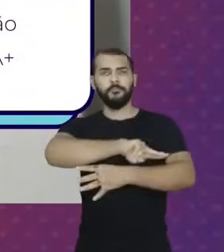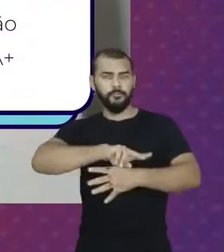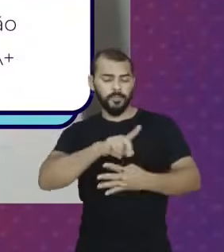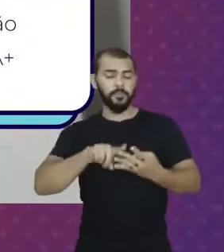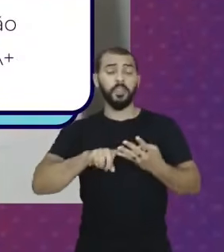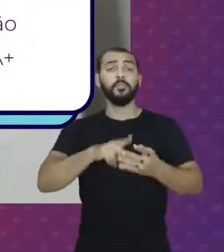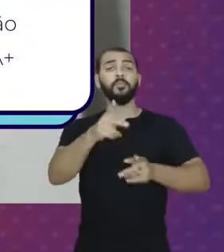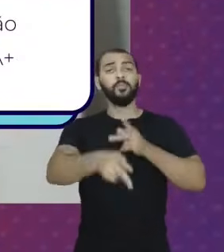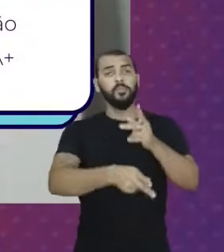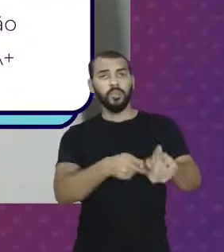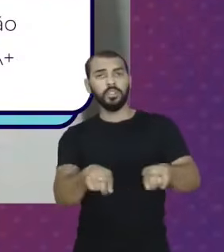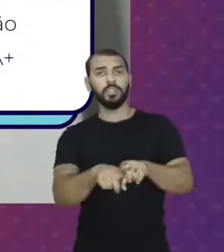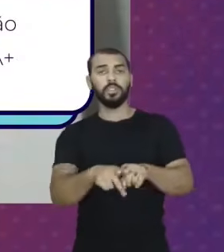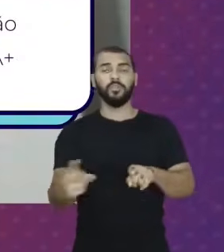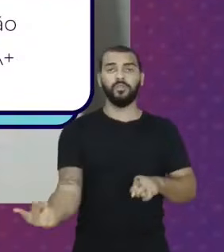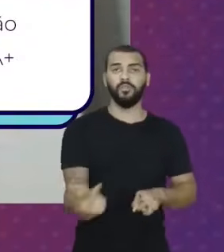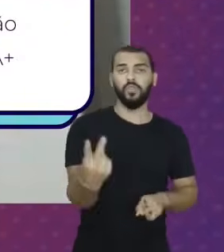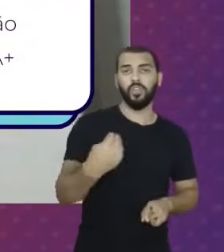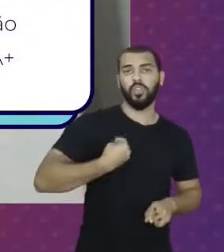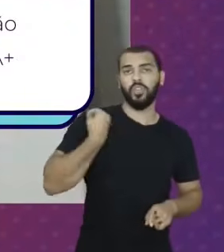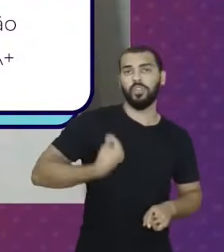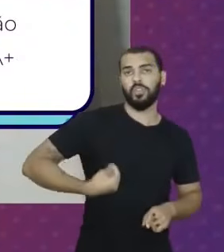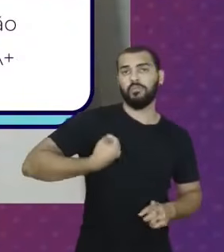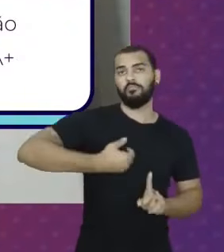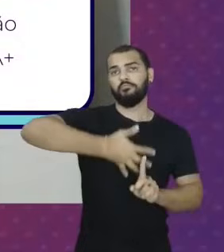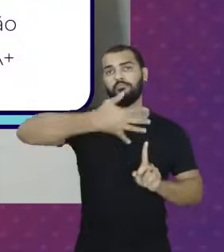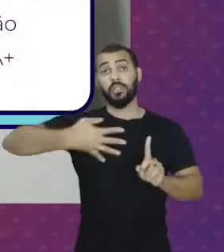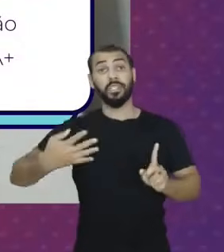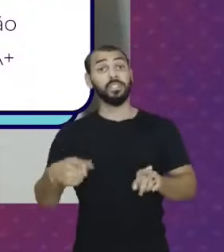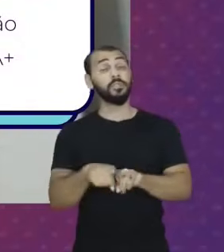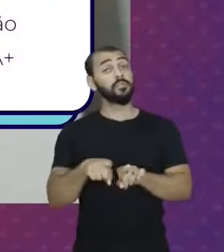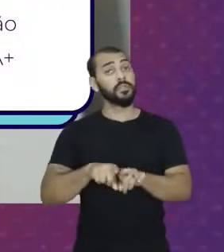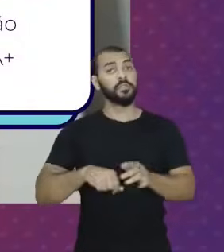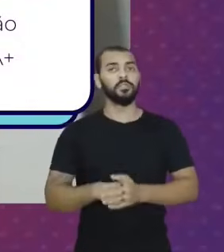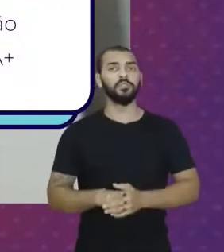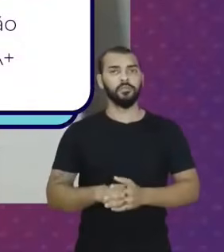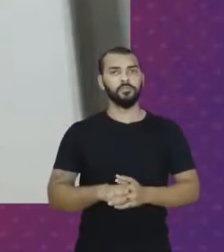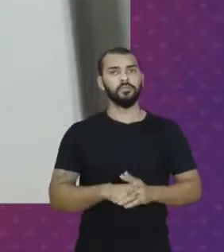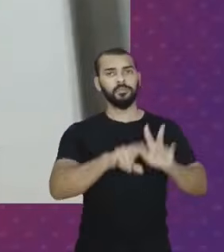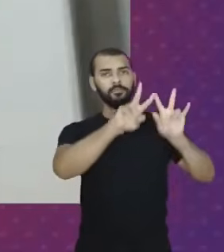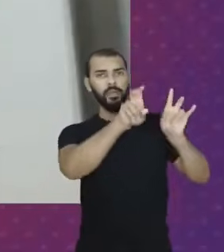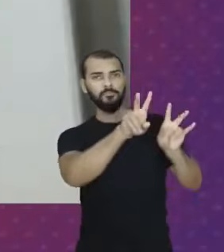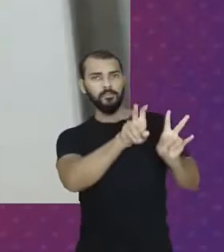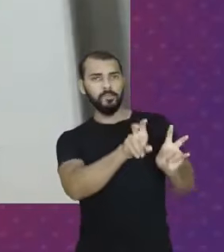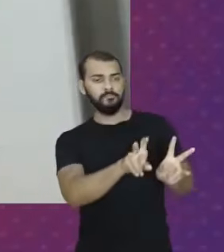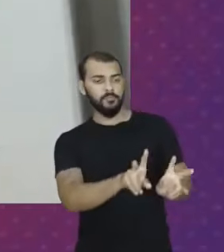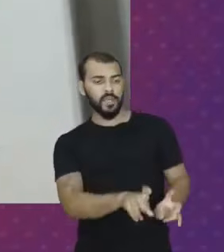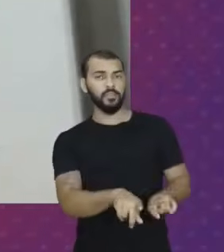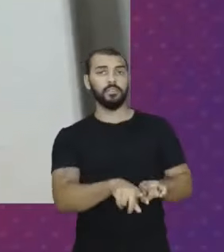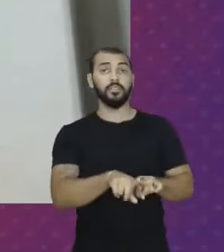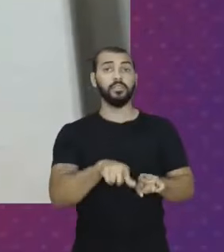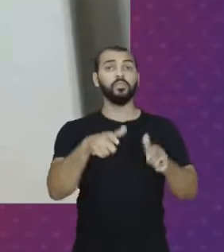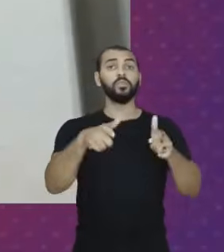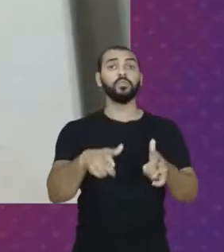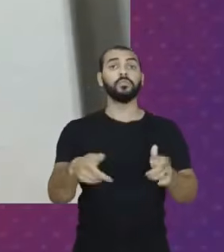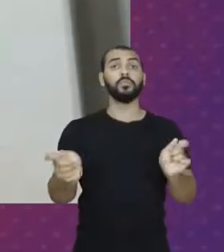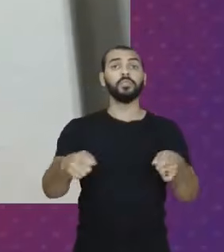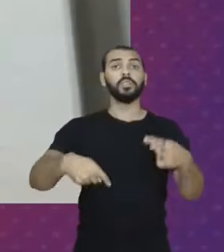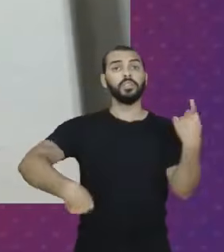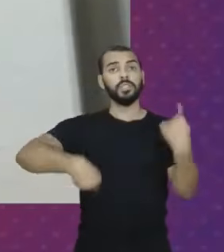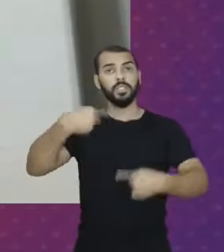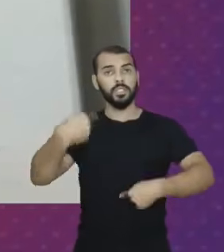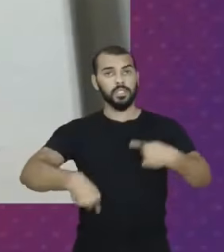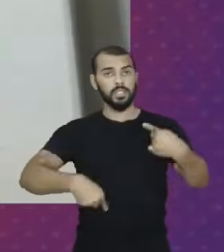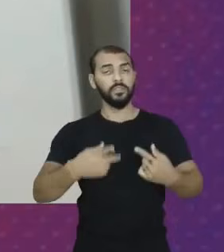e valorização da vida da população LGBTQIA+, e em todos esses espaços nós estamos trazendo para o debate, dizendo,